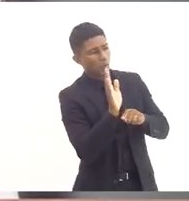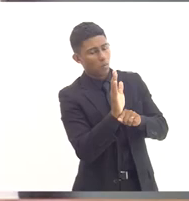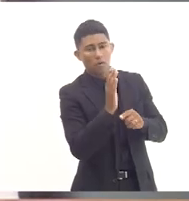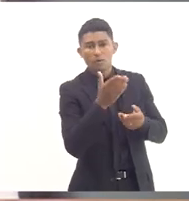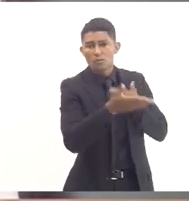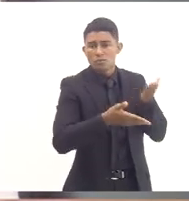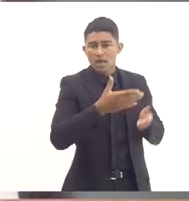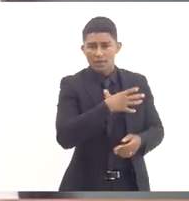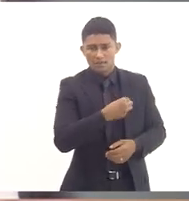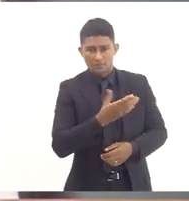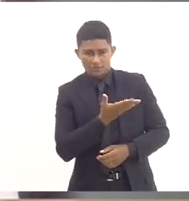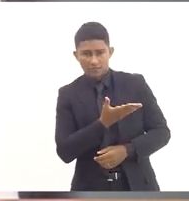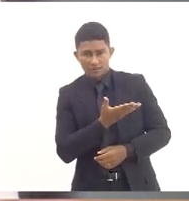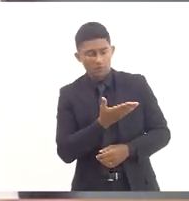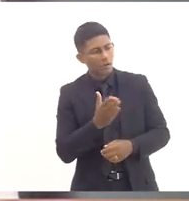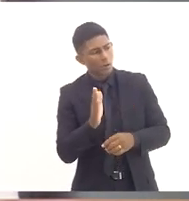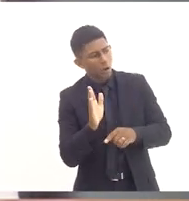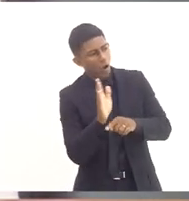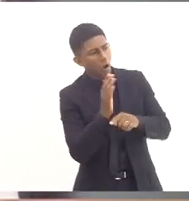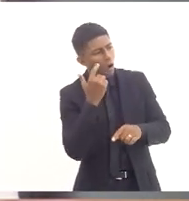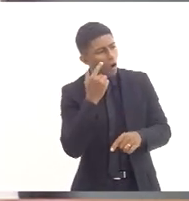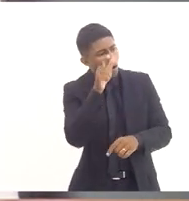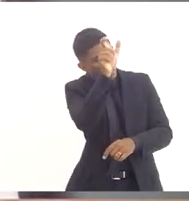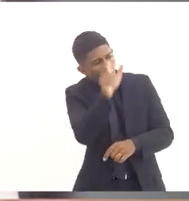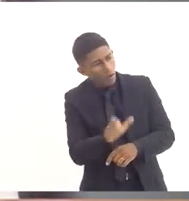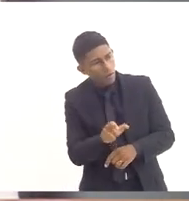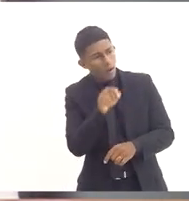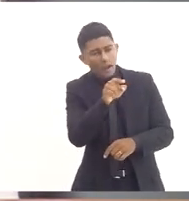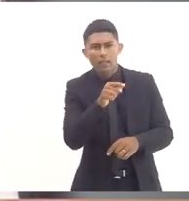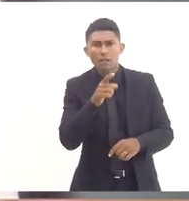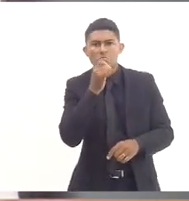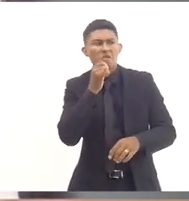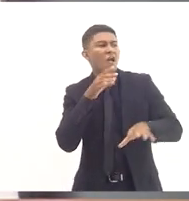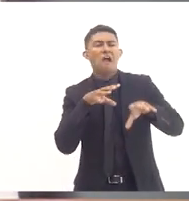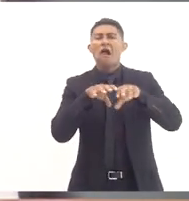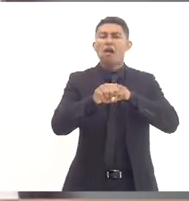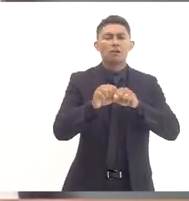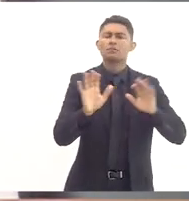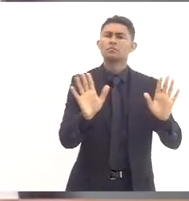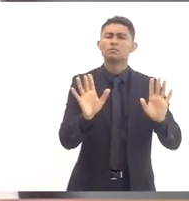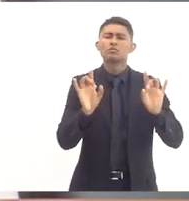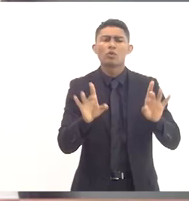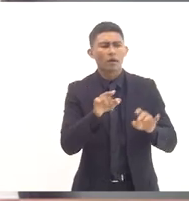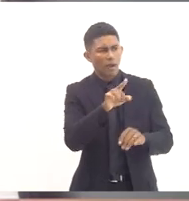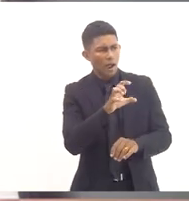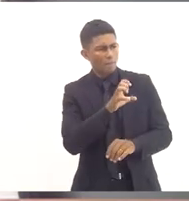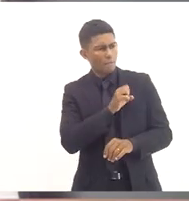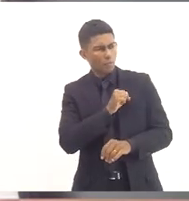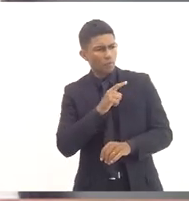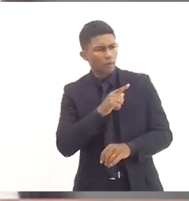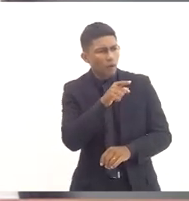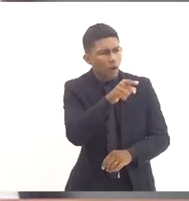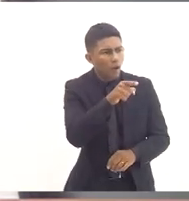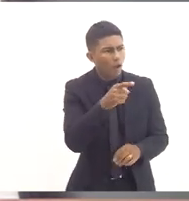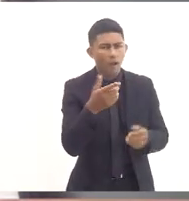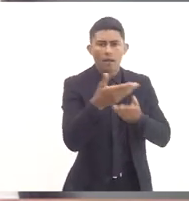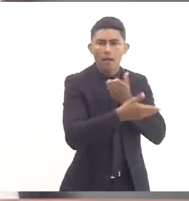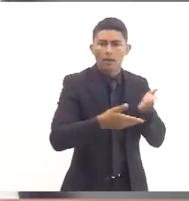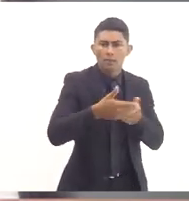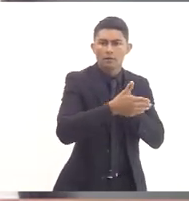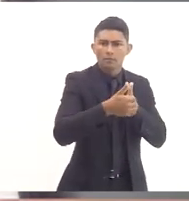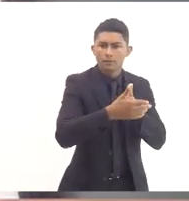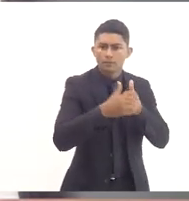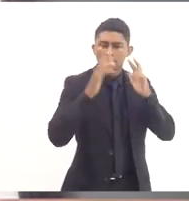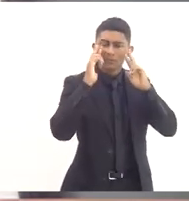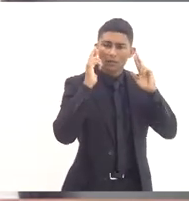amor né aquela ao que ela está fazendo que ela tem um discernimento do Cuidado o amor o carinho o respeito